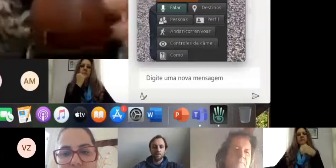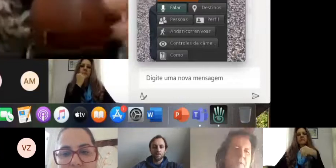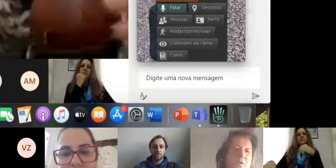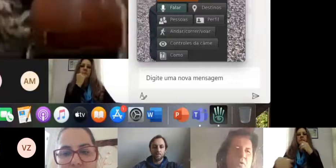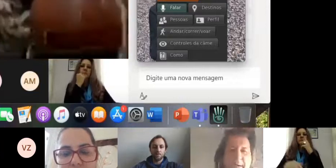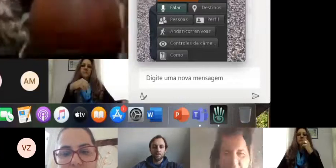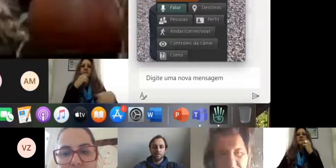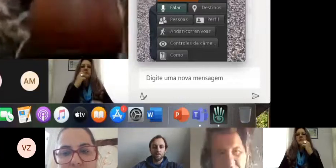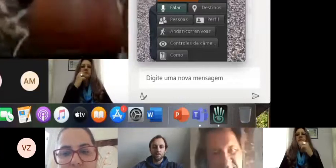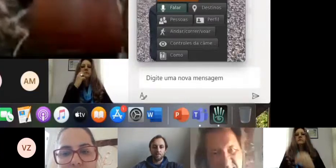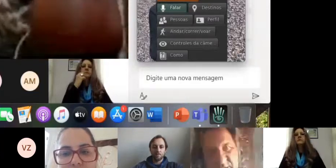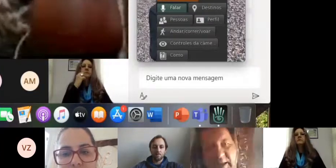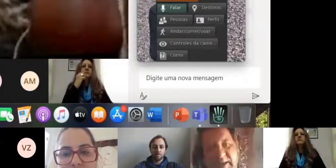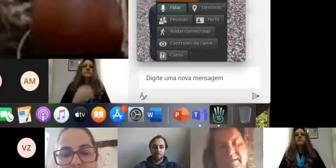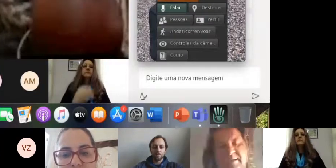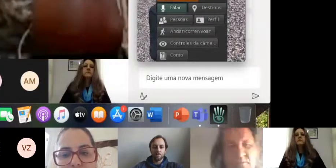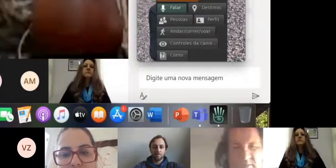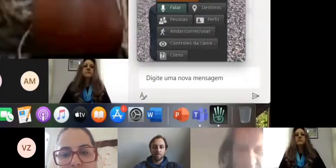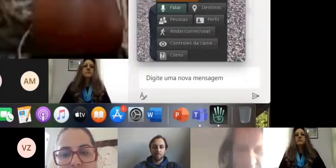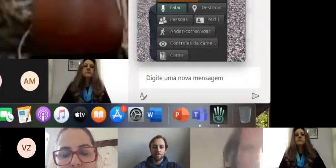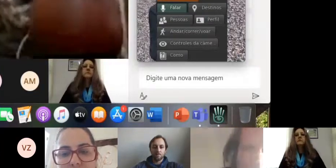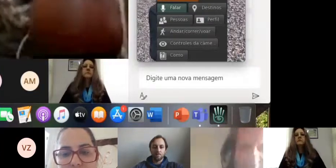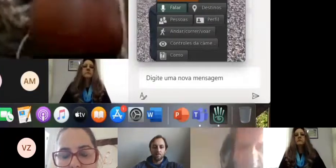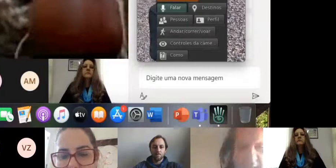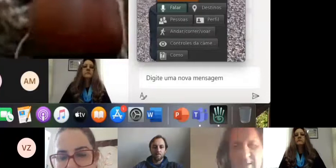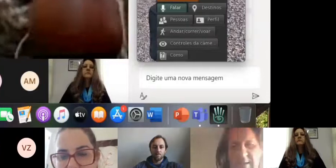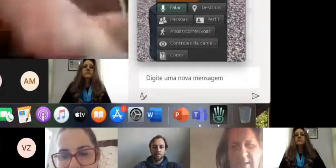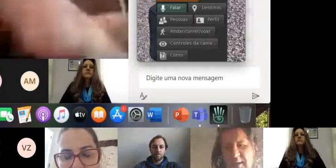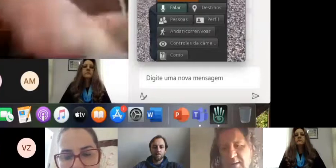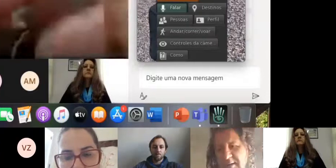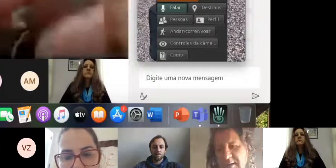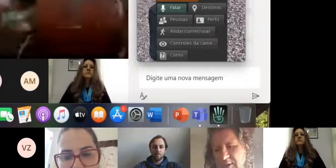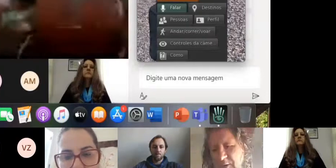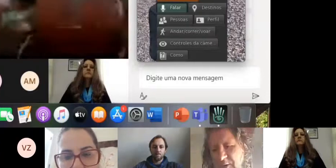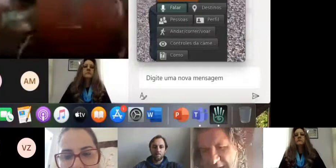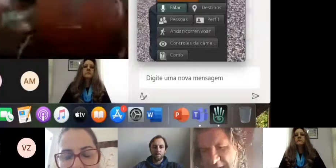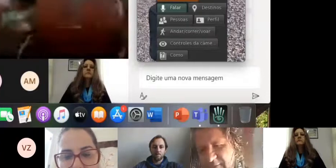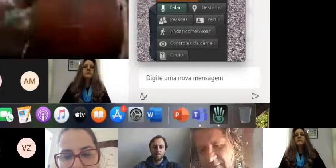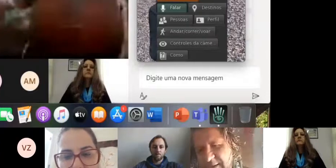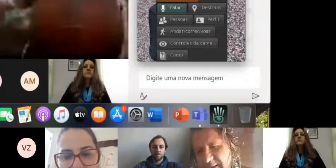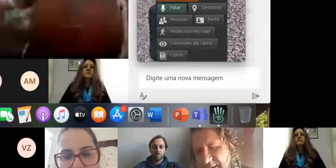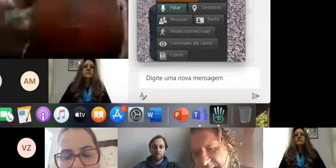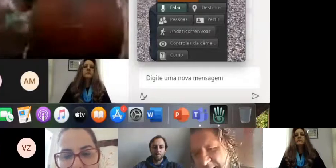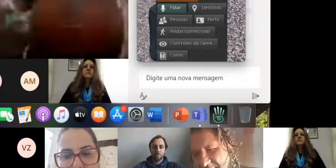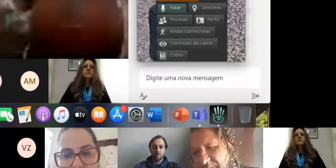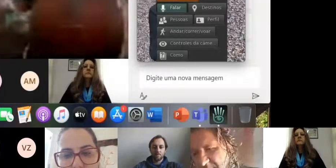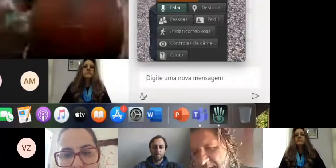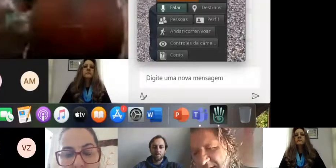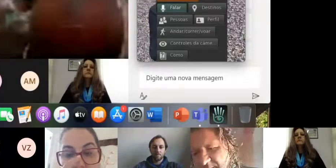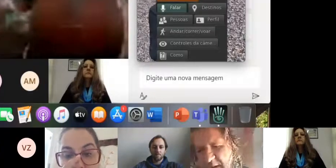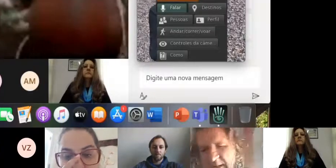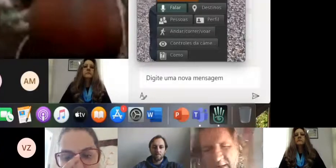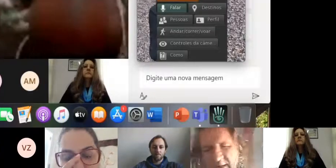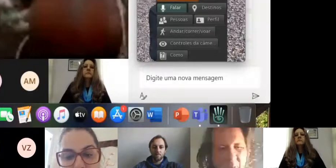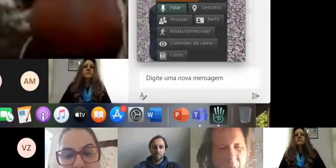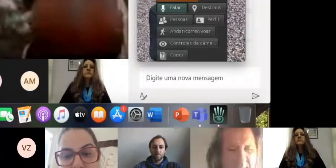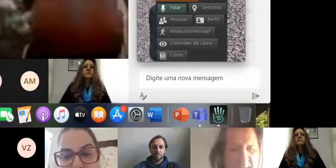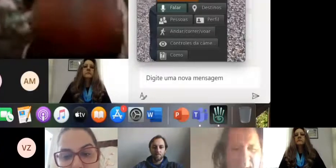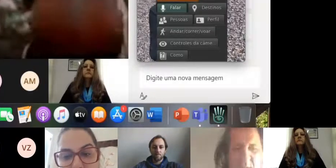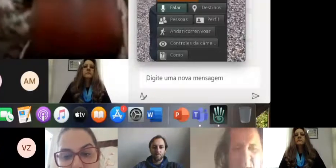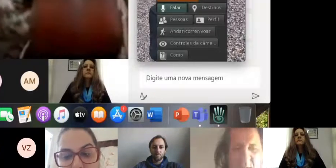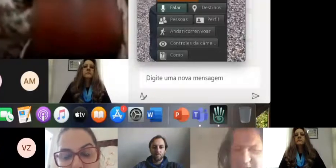aprender. O Gregory Bateson, que cria a segunda cibernética, observa, criticando a primeira